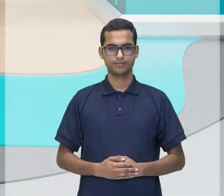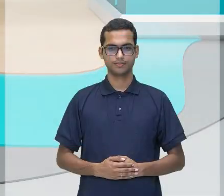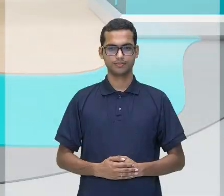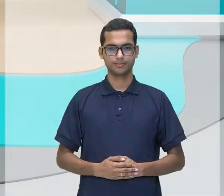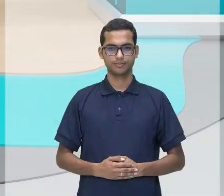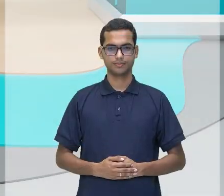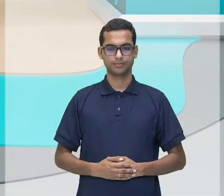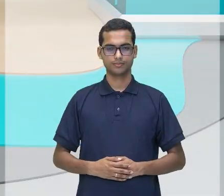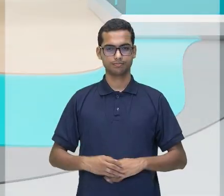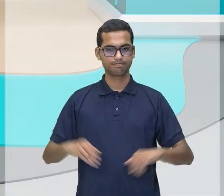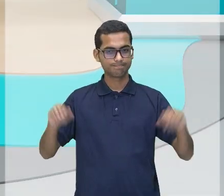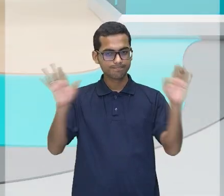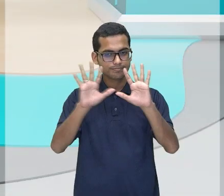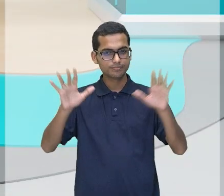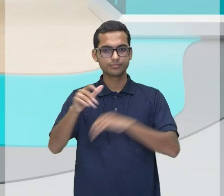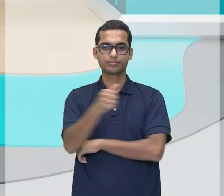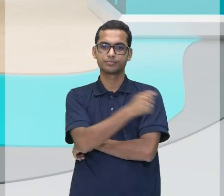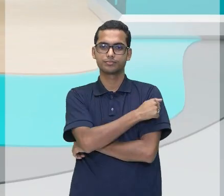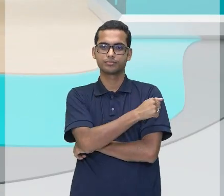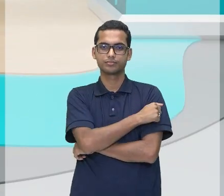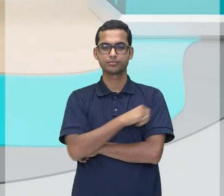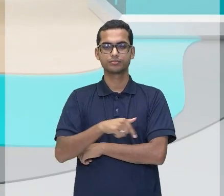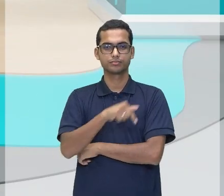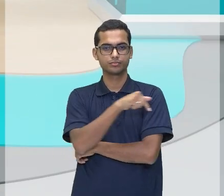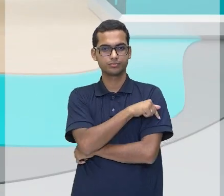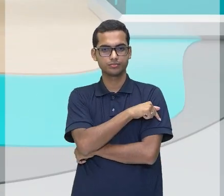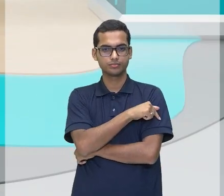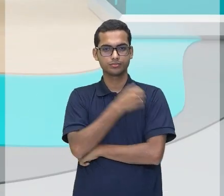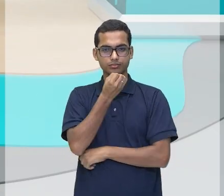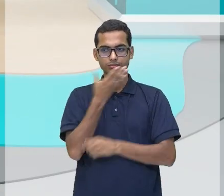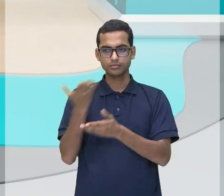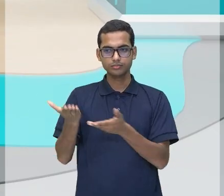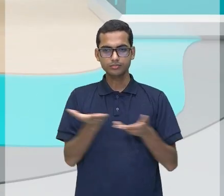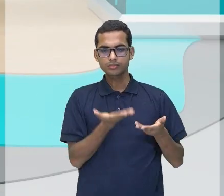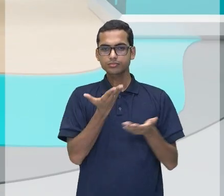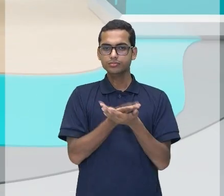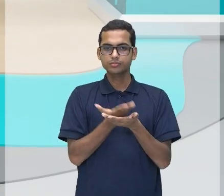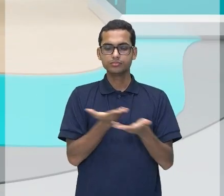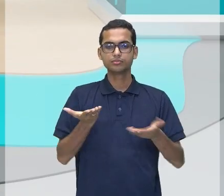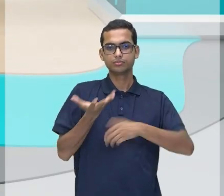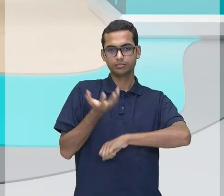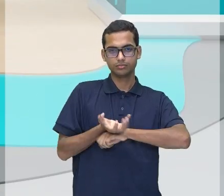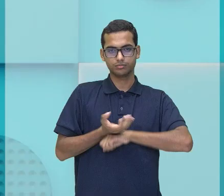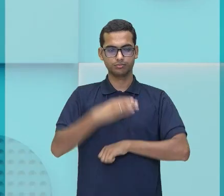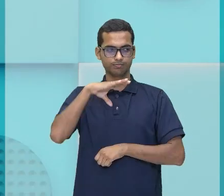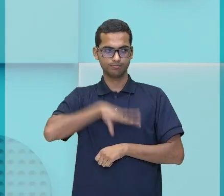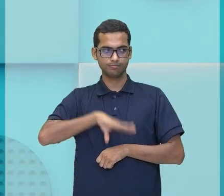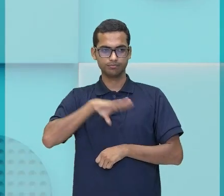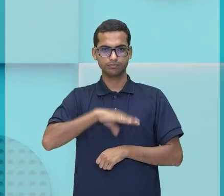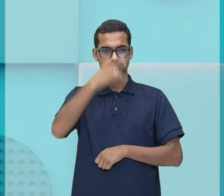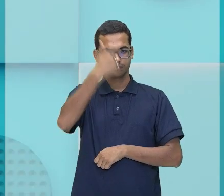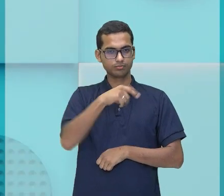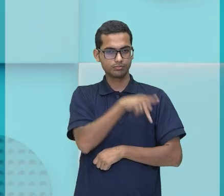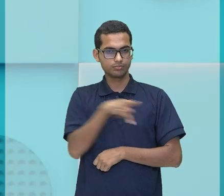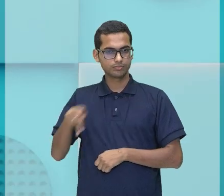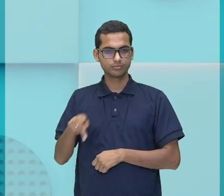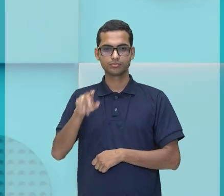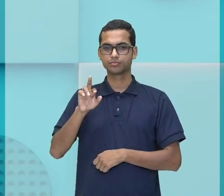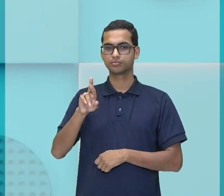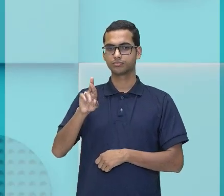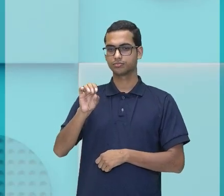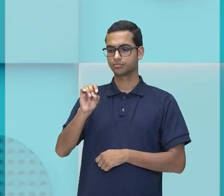Olá, queridos alunos do 7º ano, sejam bem-vindos a mais uma aula de língua portuguesa. Eu sou o professor